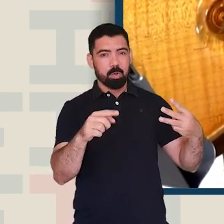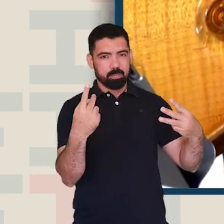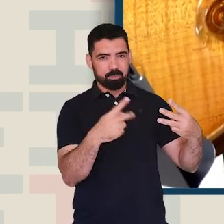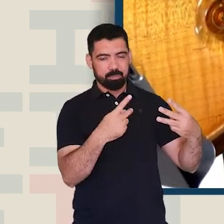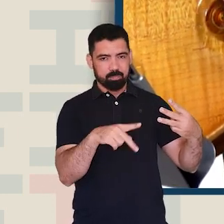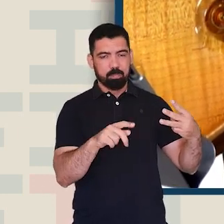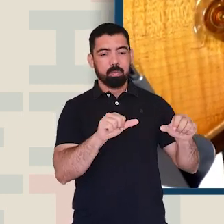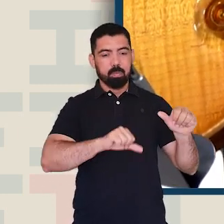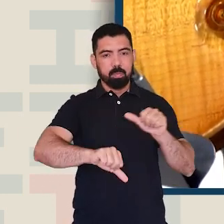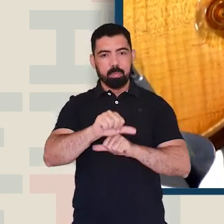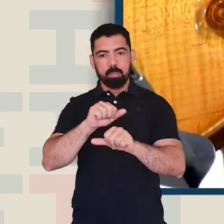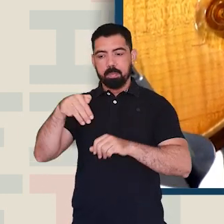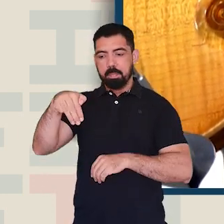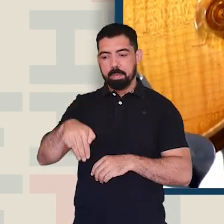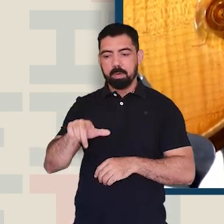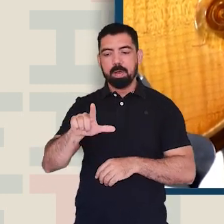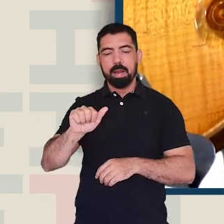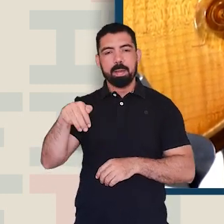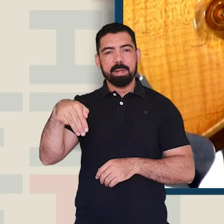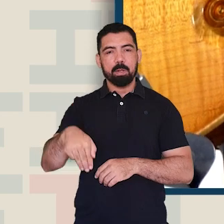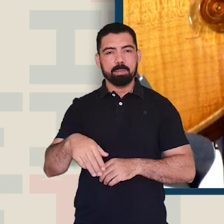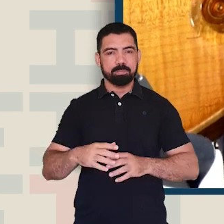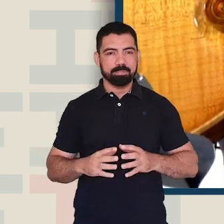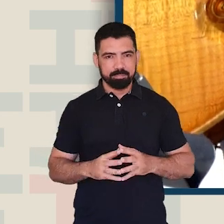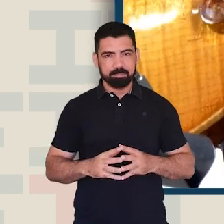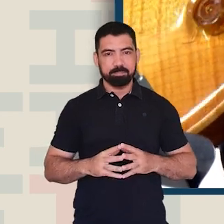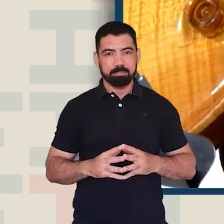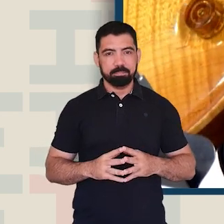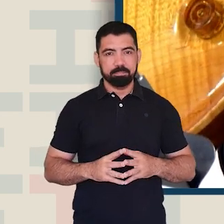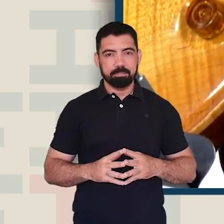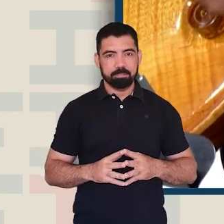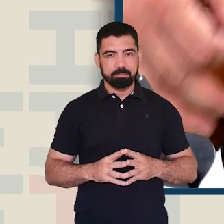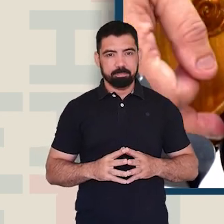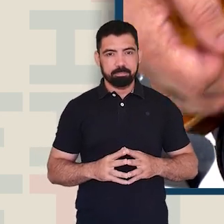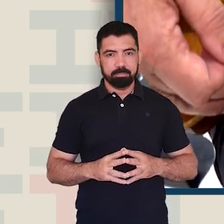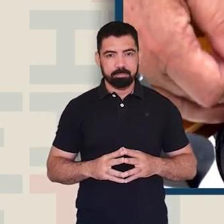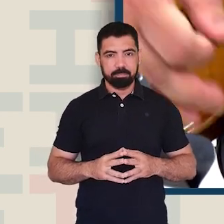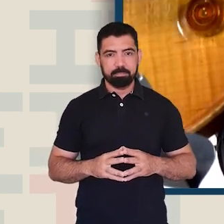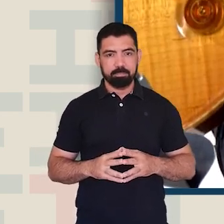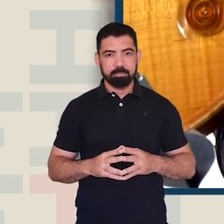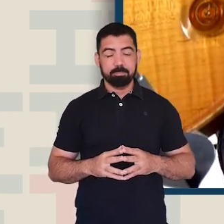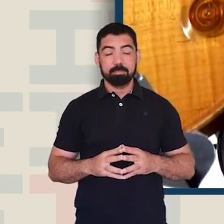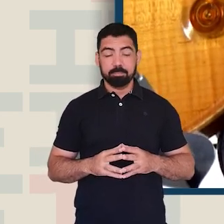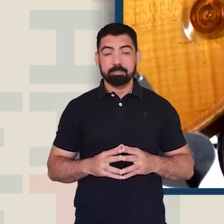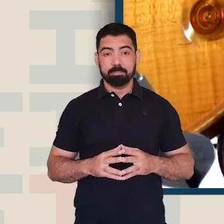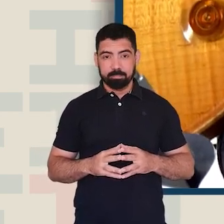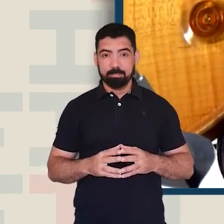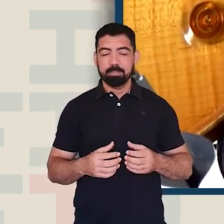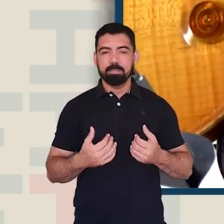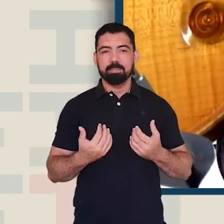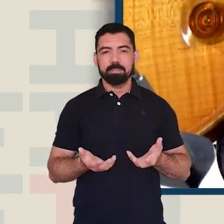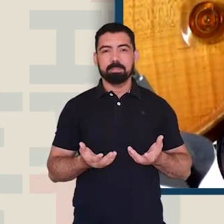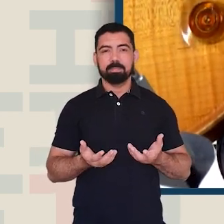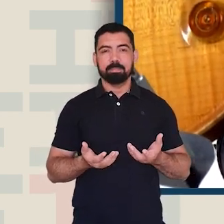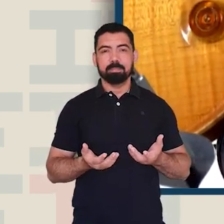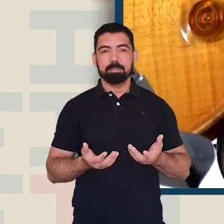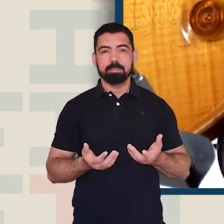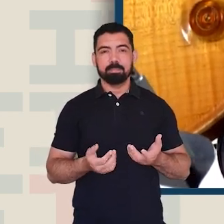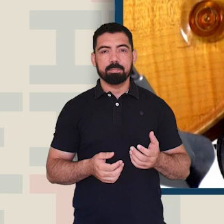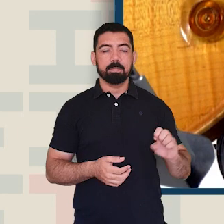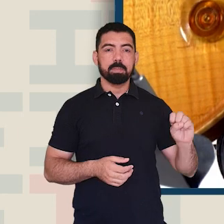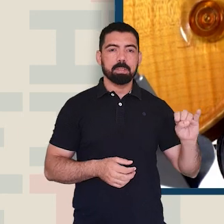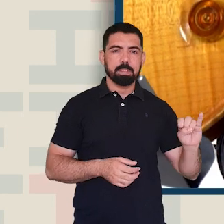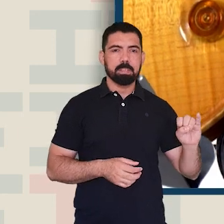Então, assim, Lá menor. Né? Tá? Então, Lá